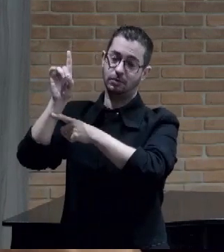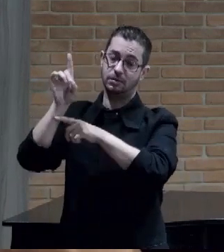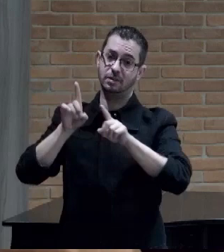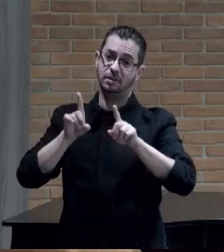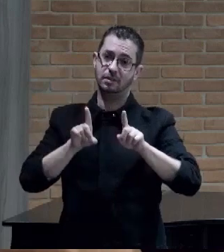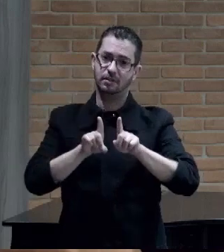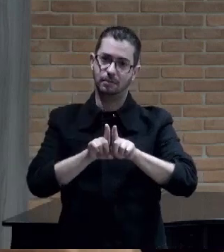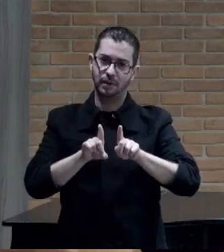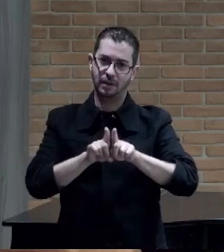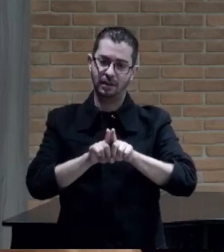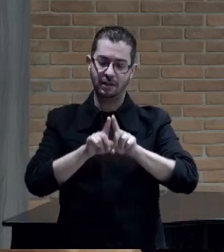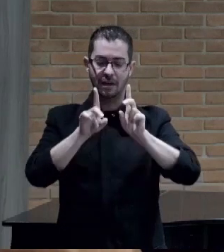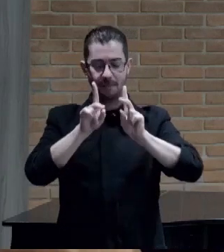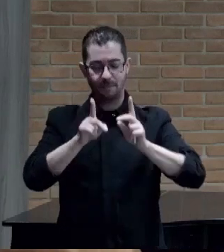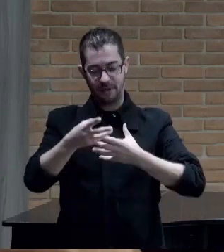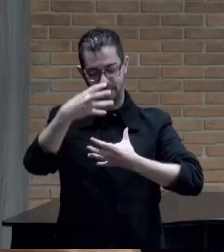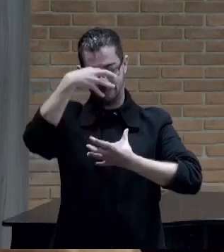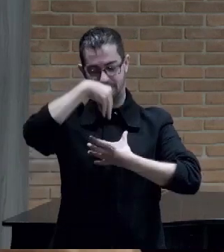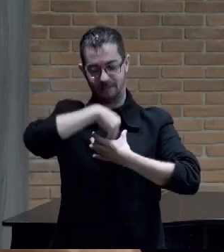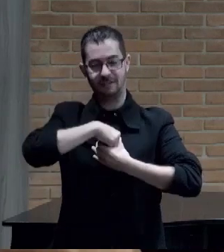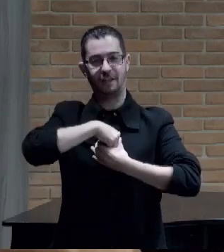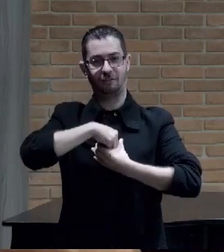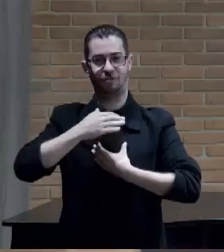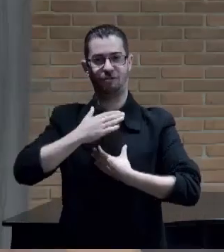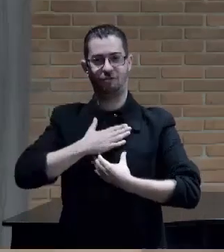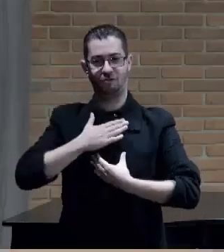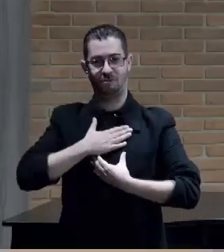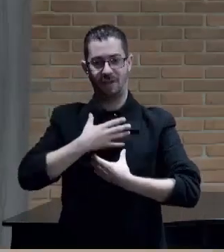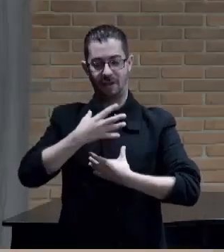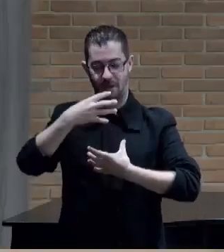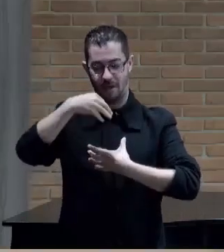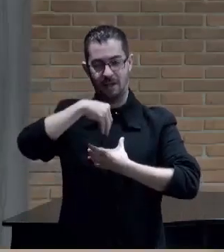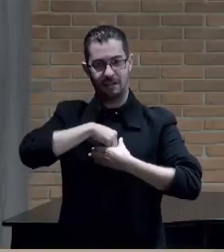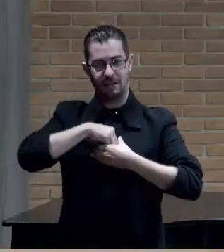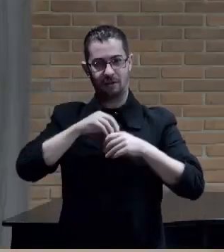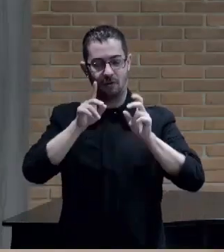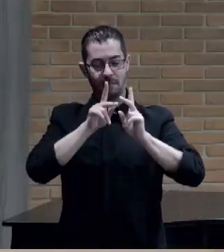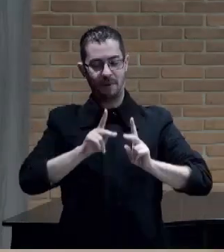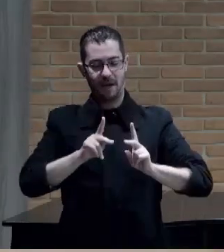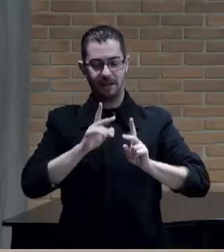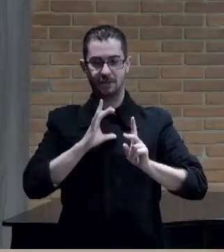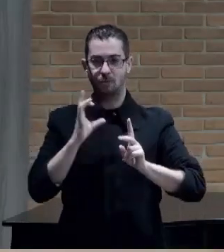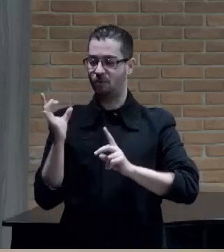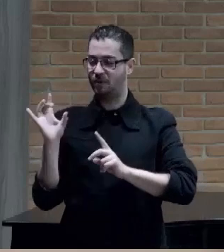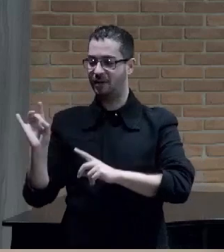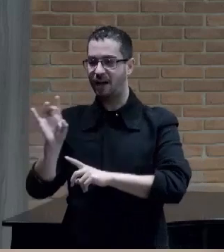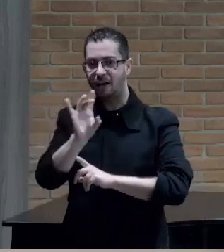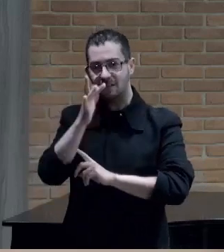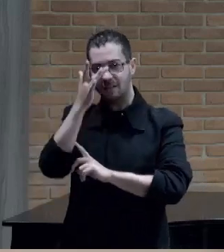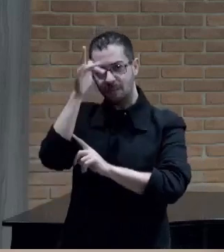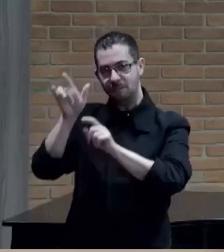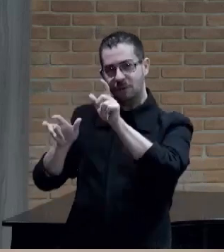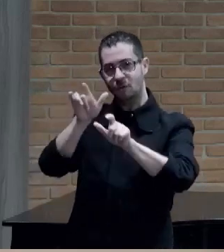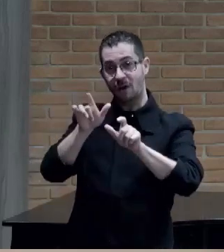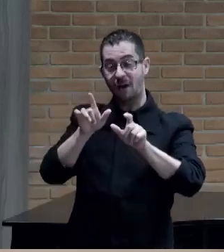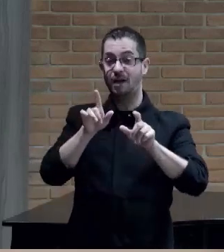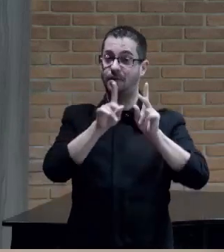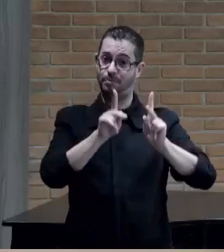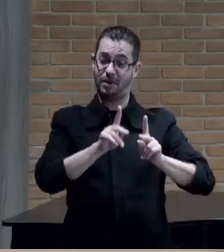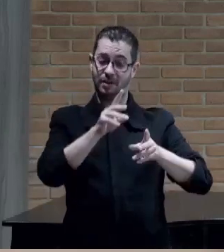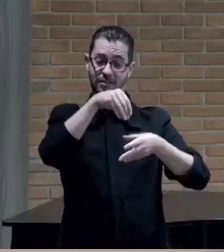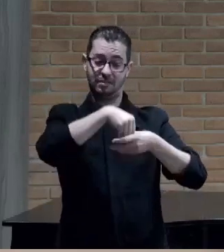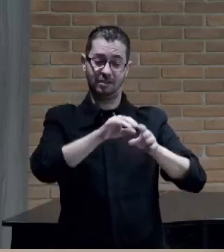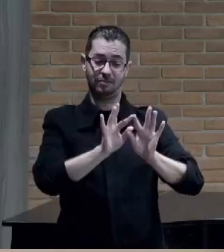consequência, a paz interior, a paz com o nosso próximo, a paz dentro da nossa casa.